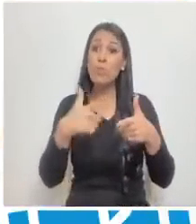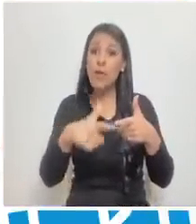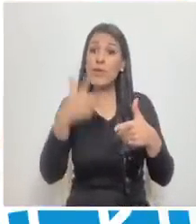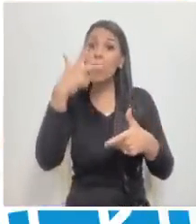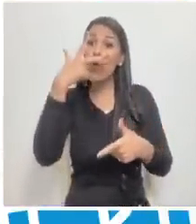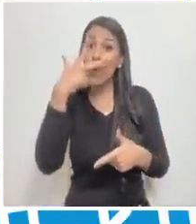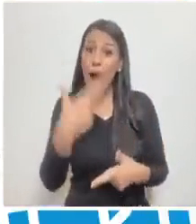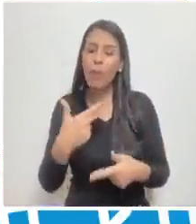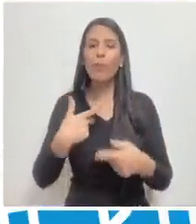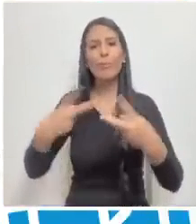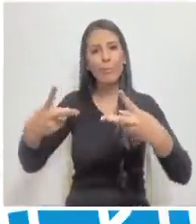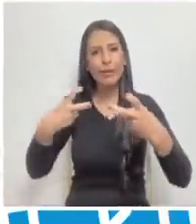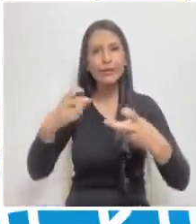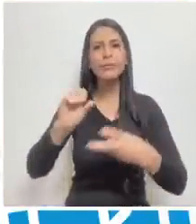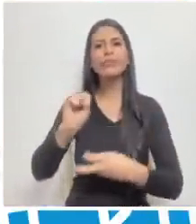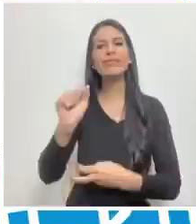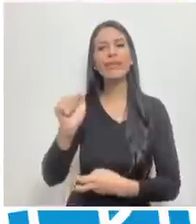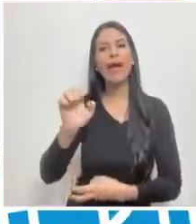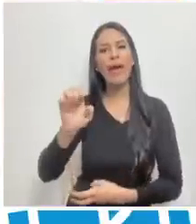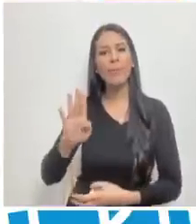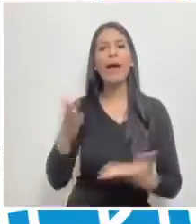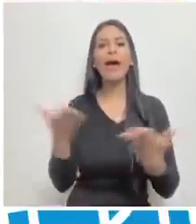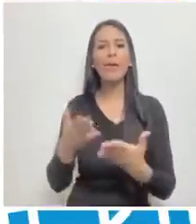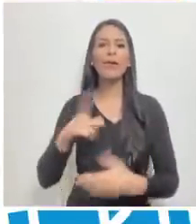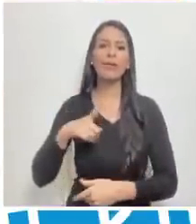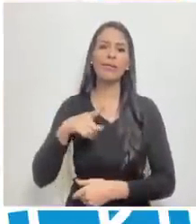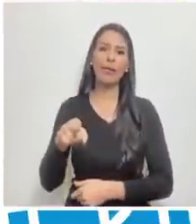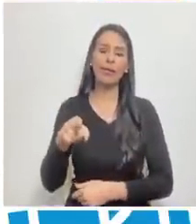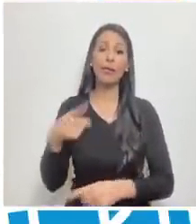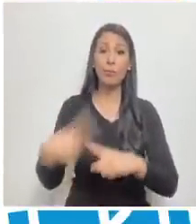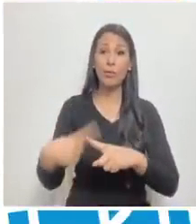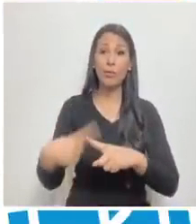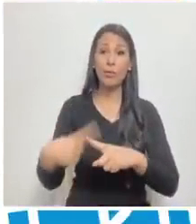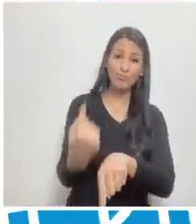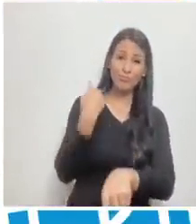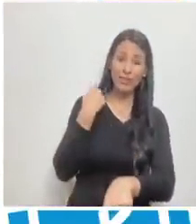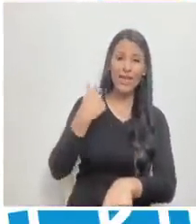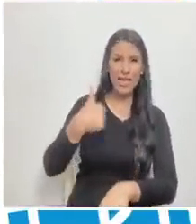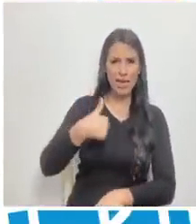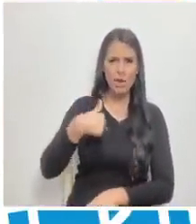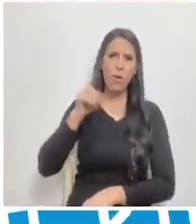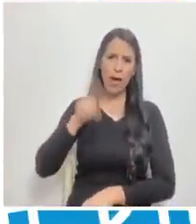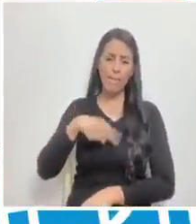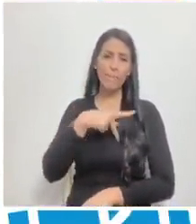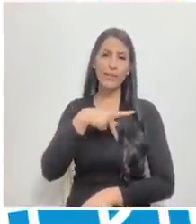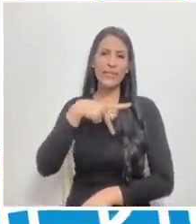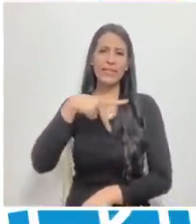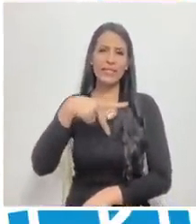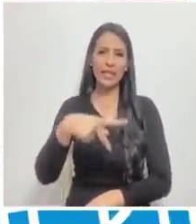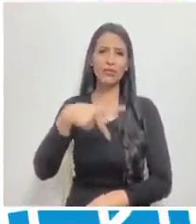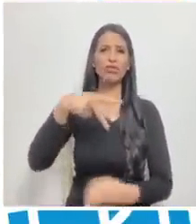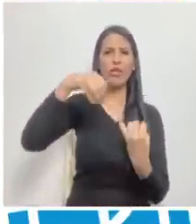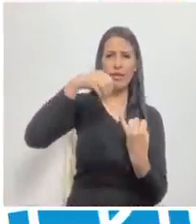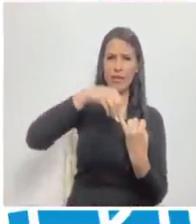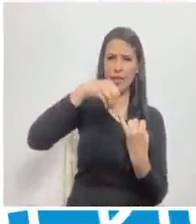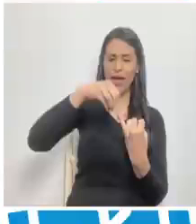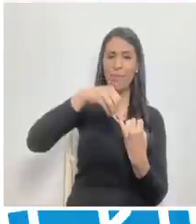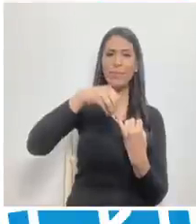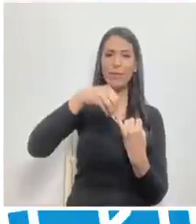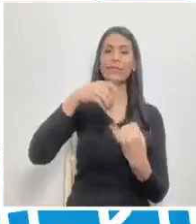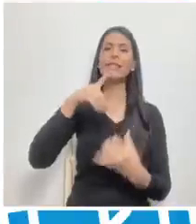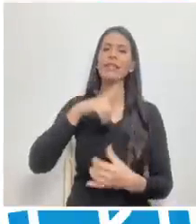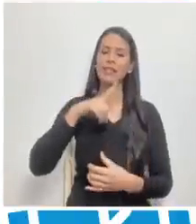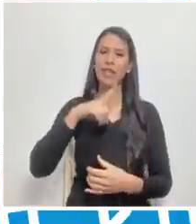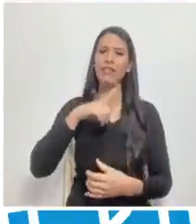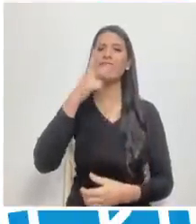que o SAEB atual, que foi implantado lá atrás, quando eu era presidente do INEP, muito inspirado no NAEP, como